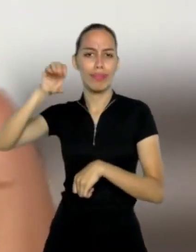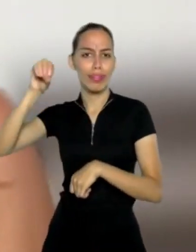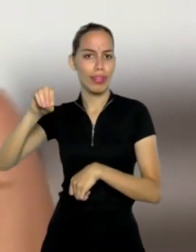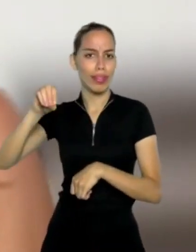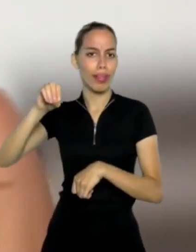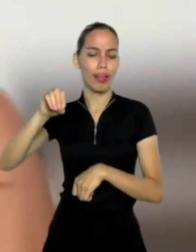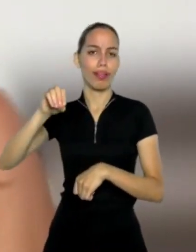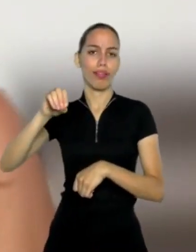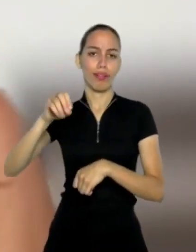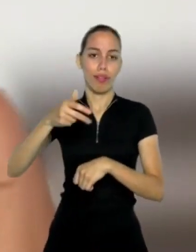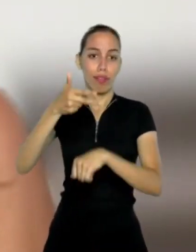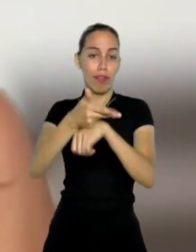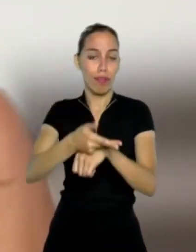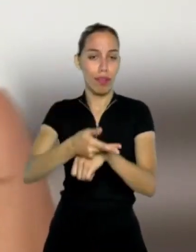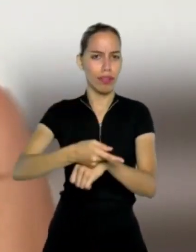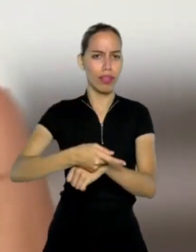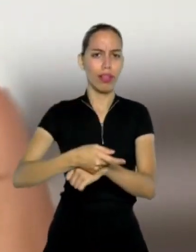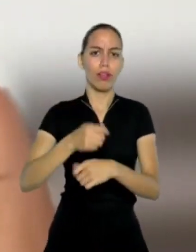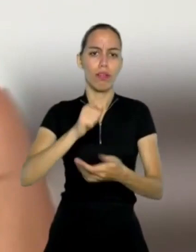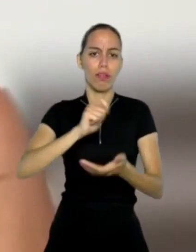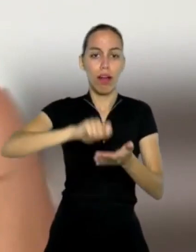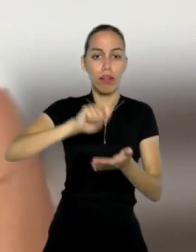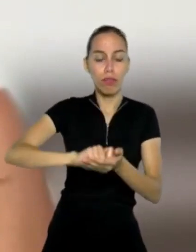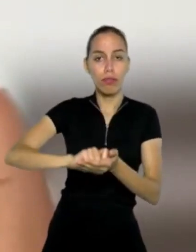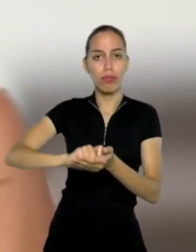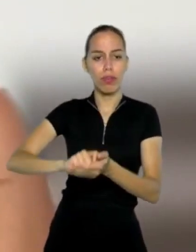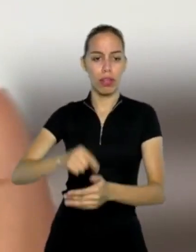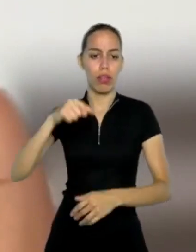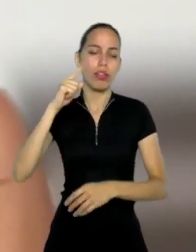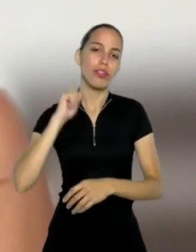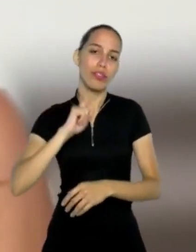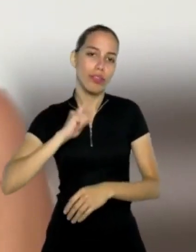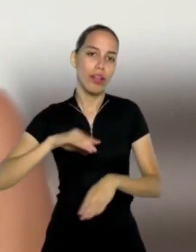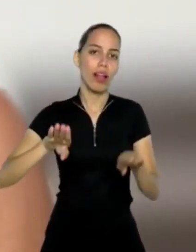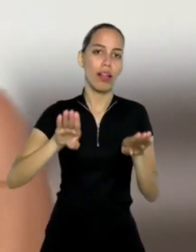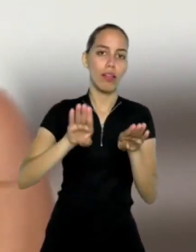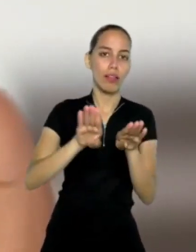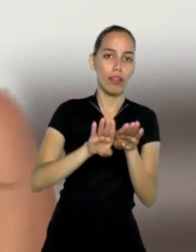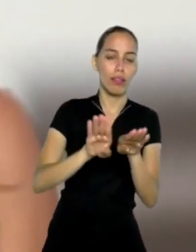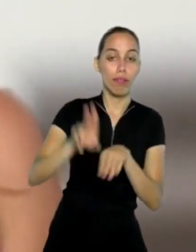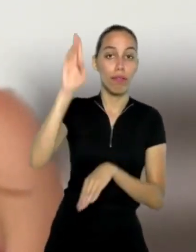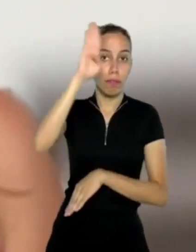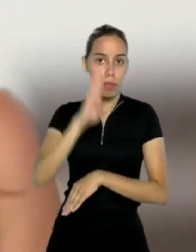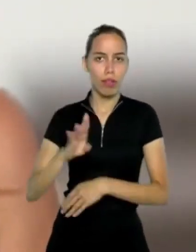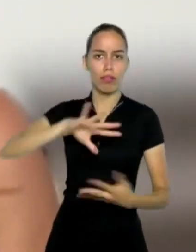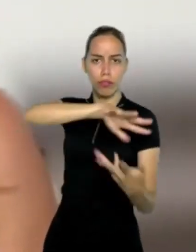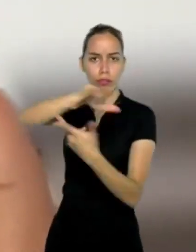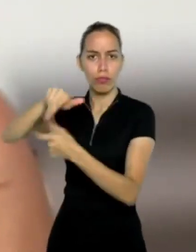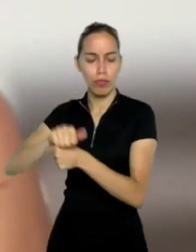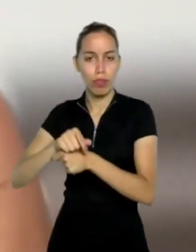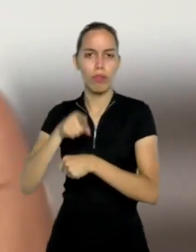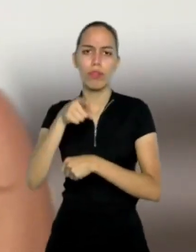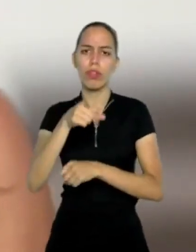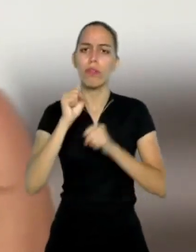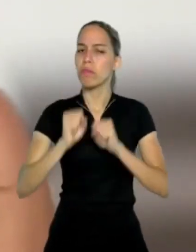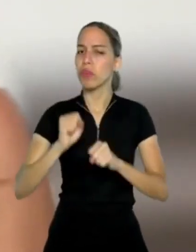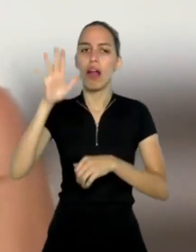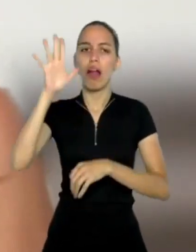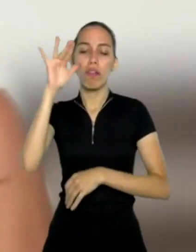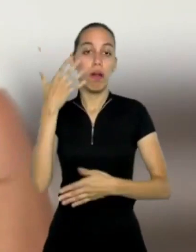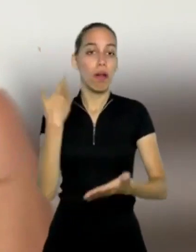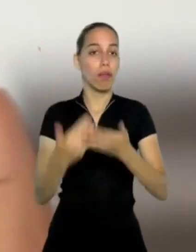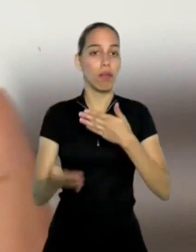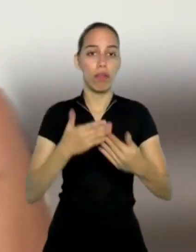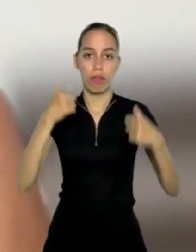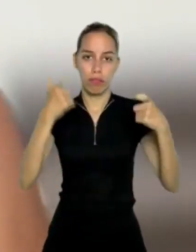Minas Gerais, do interior de Minas, do Brasil e do mundo, que você pode acessar de onde você estiver.